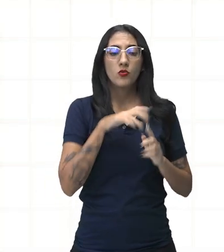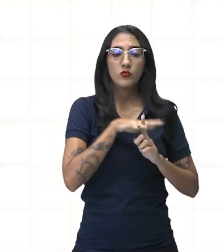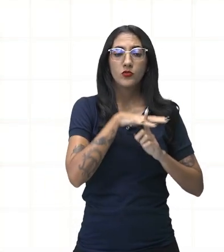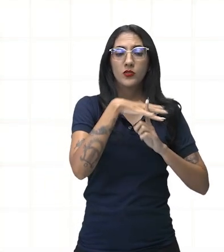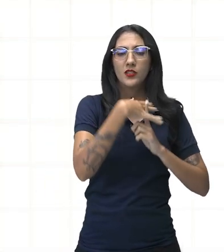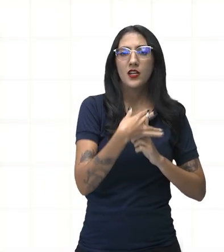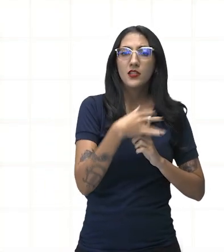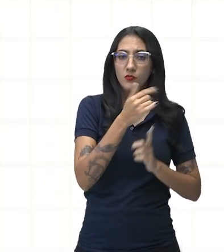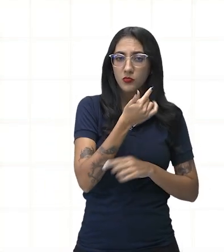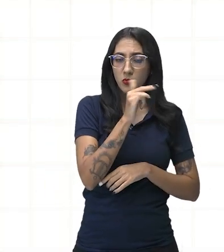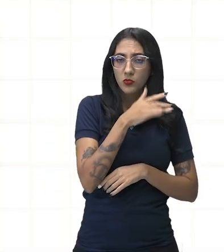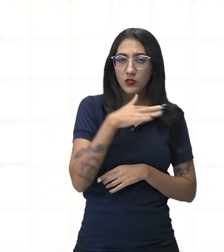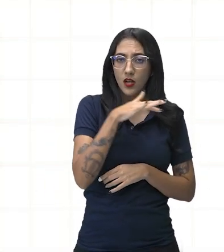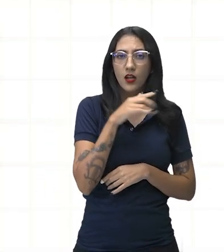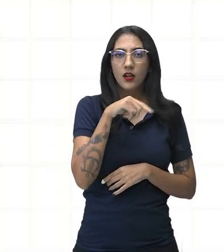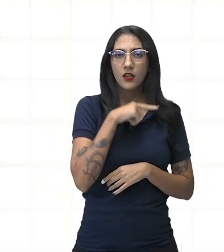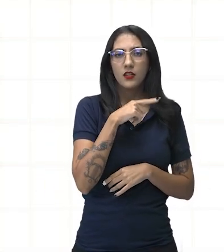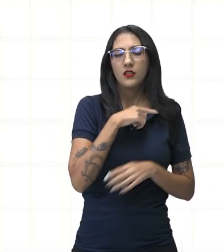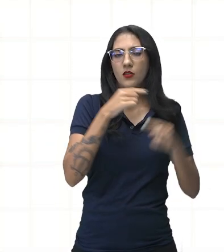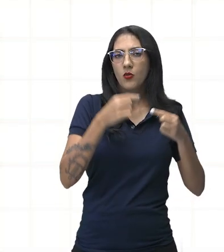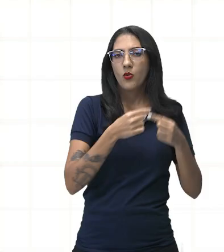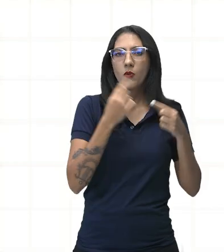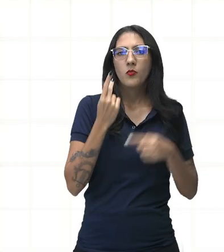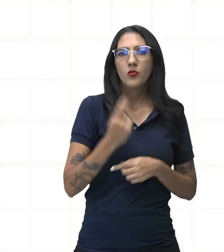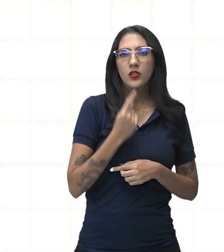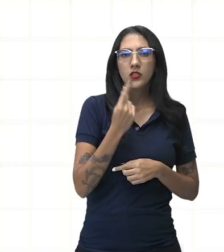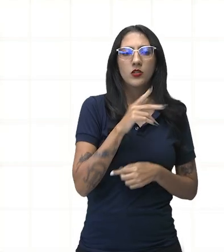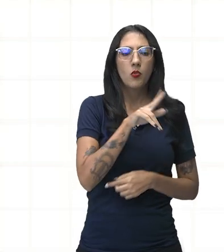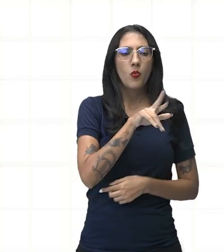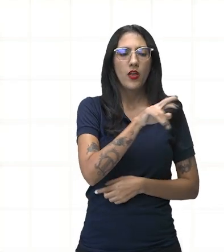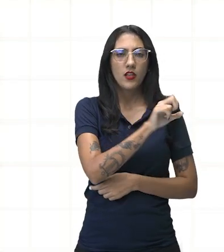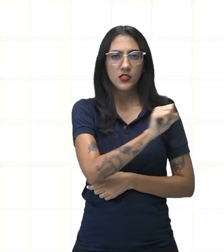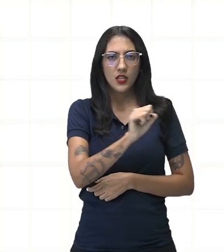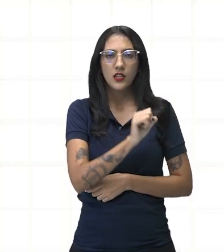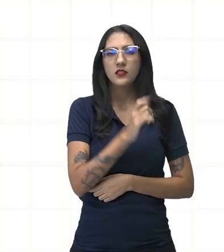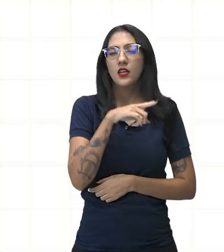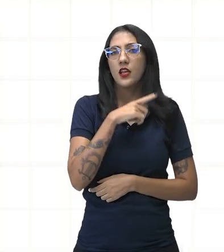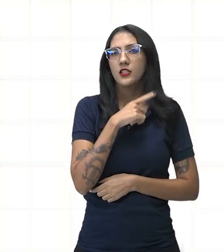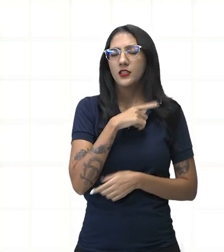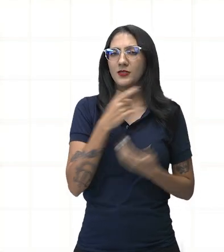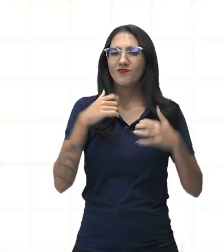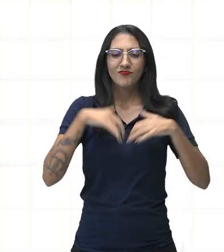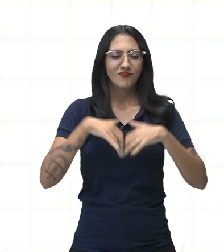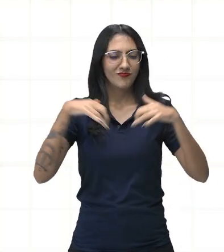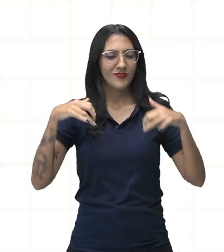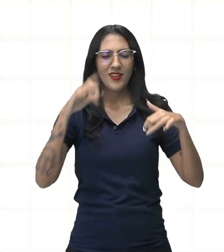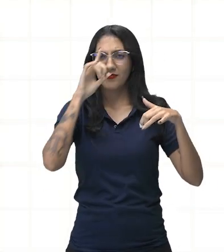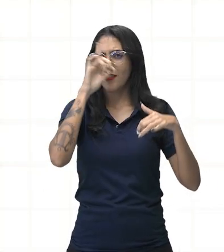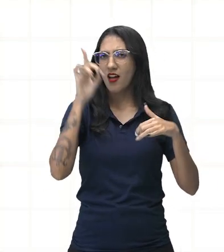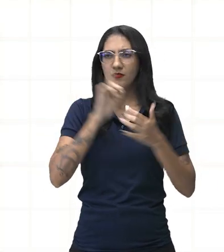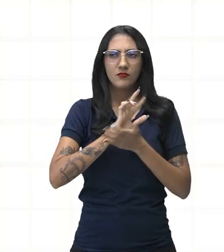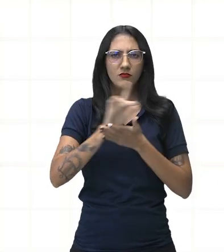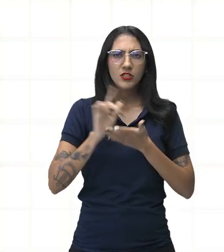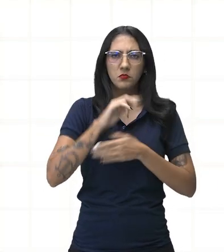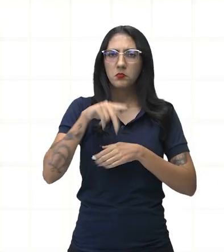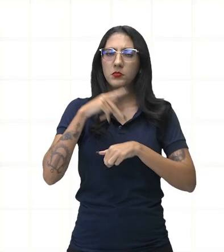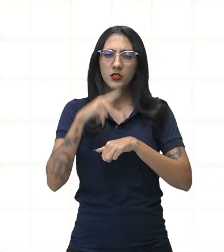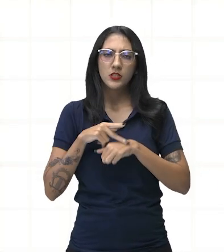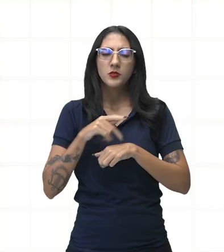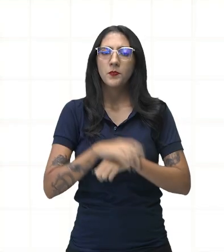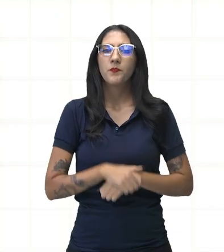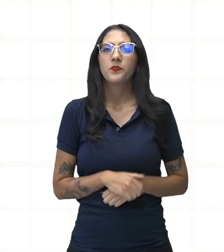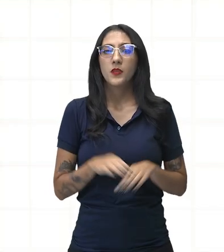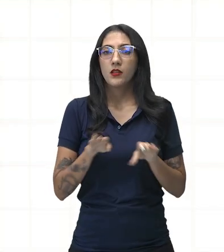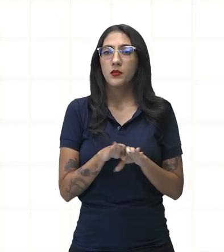socialismo de outro lado, que vai estar ligado à União Soviética, e isso acabou dividindo, né, vários países, e aí